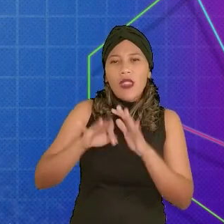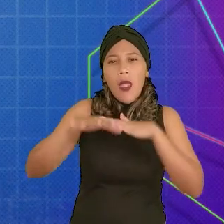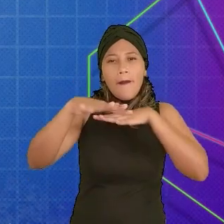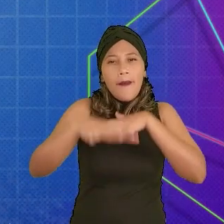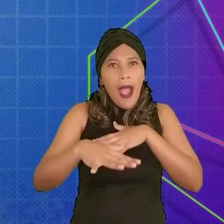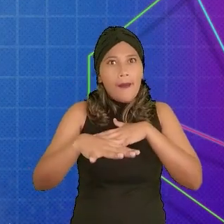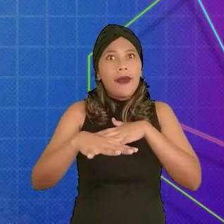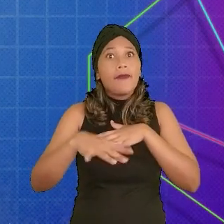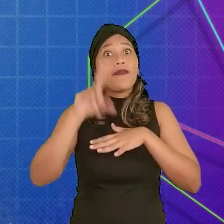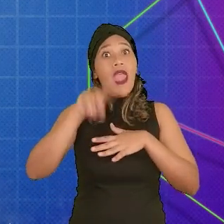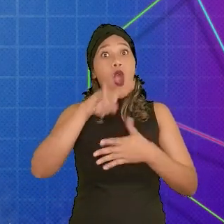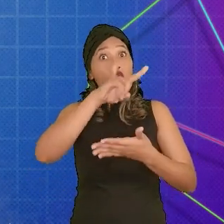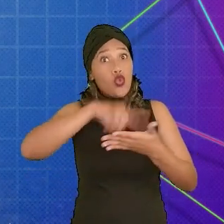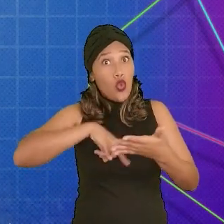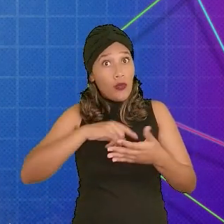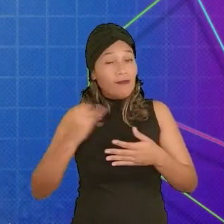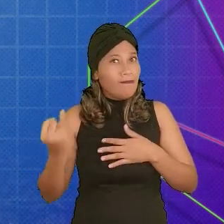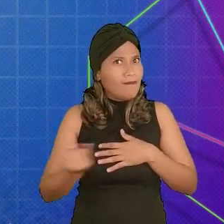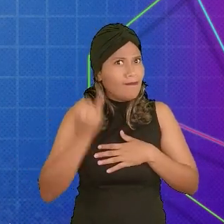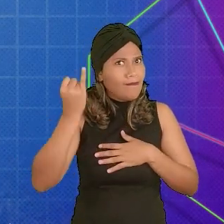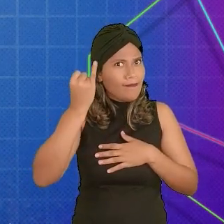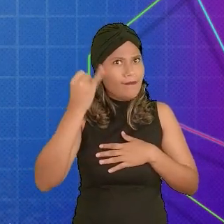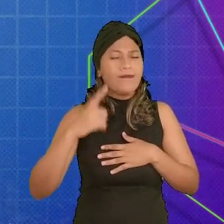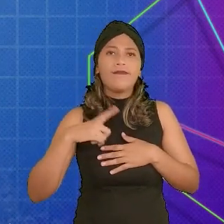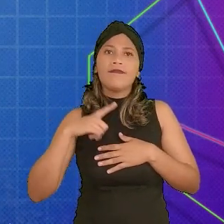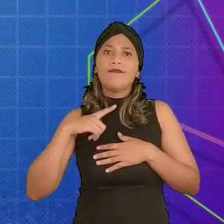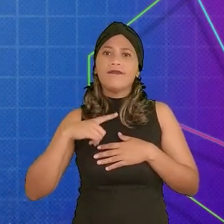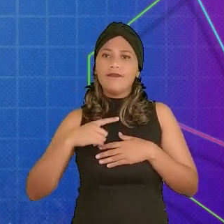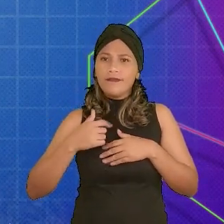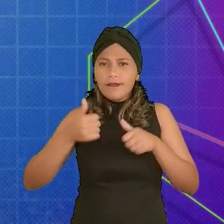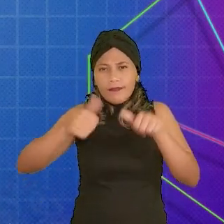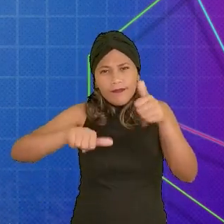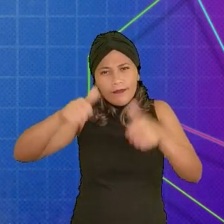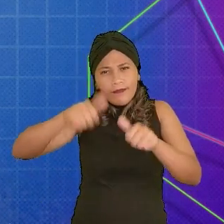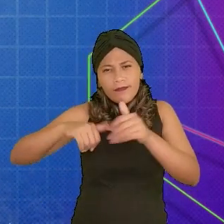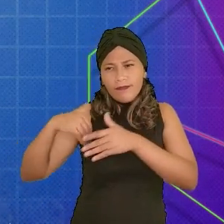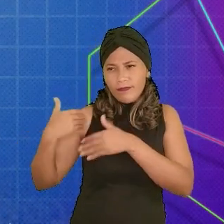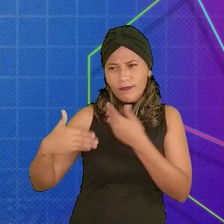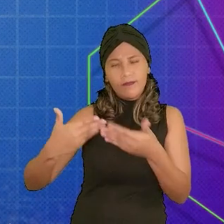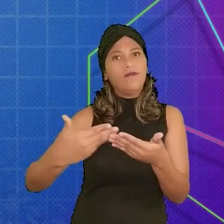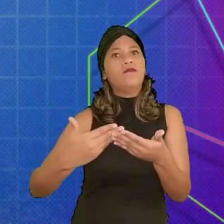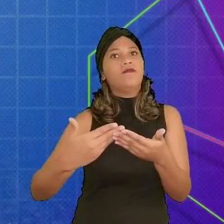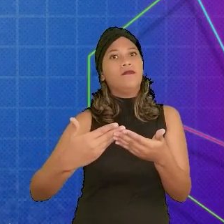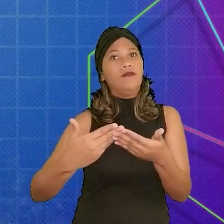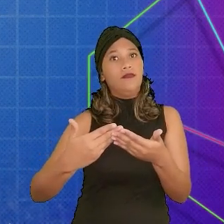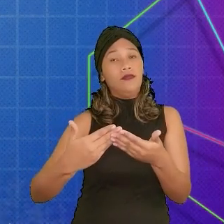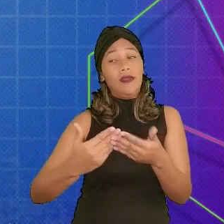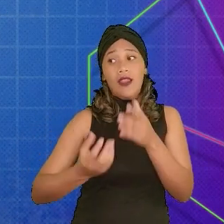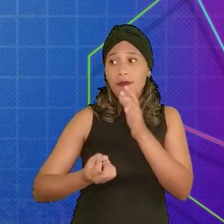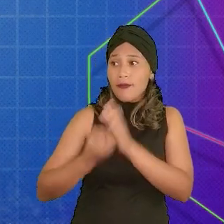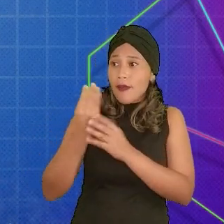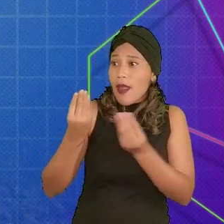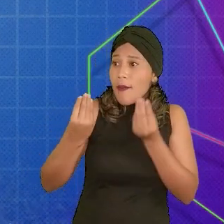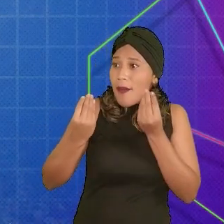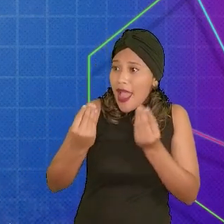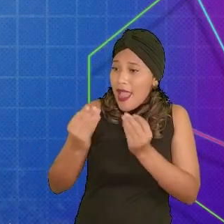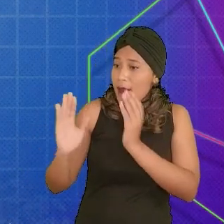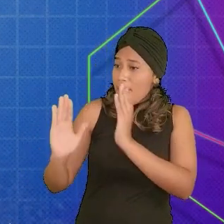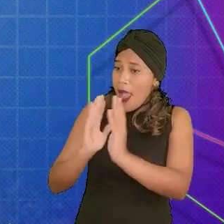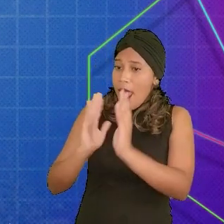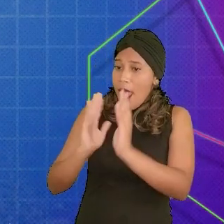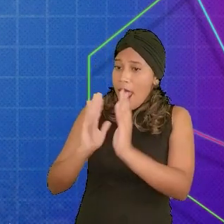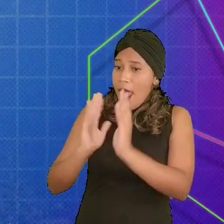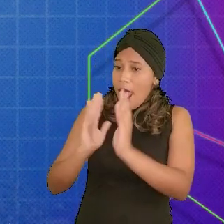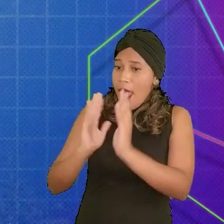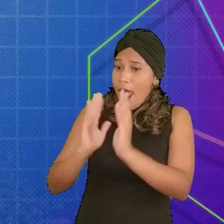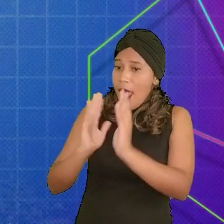mapa do jogo. É um documento extremamente importante para analisar a progressão da jogabilidade. Ele é feito para cada level do game.